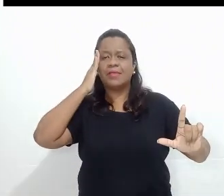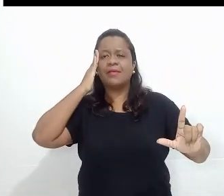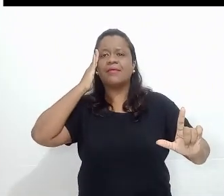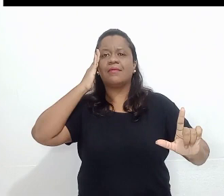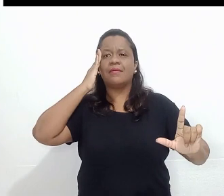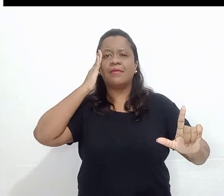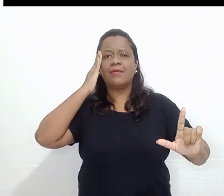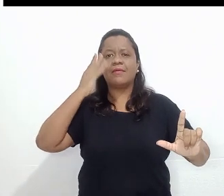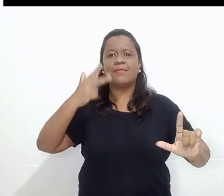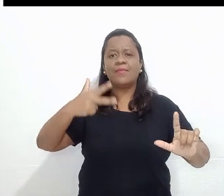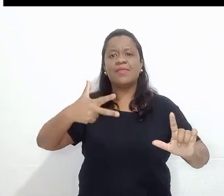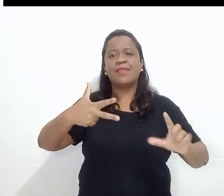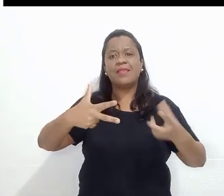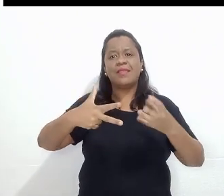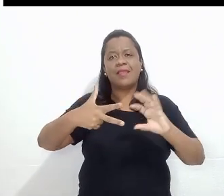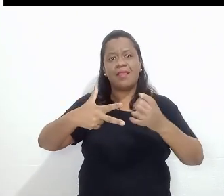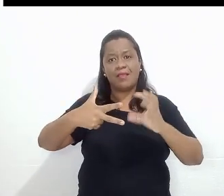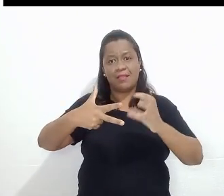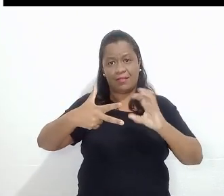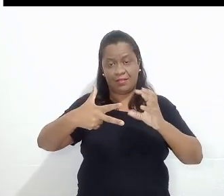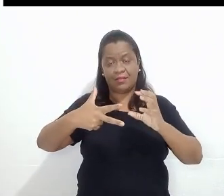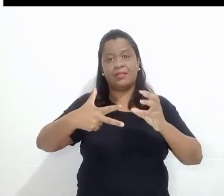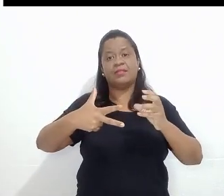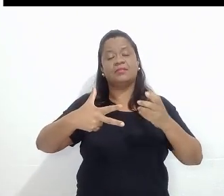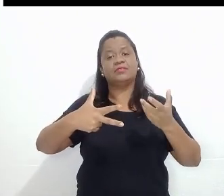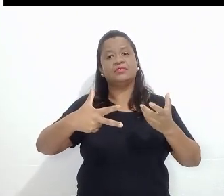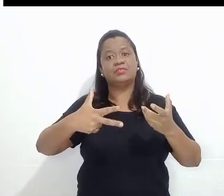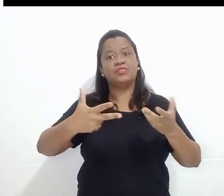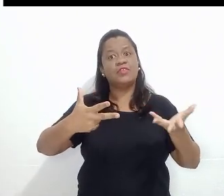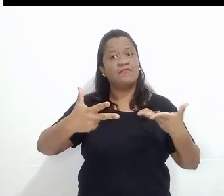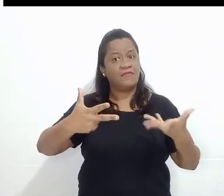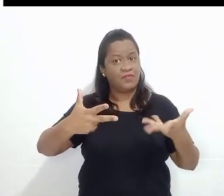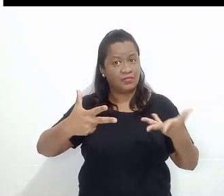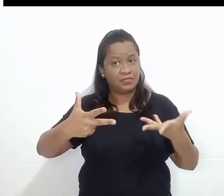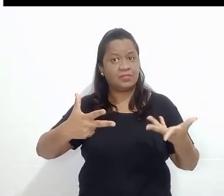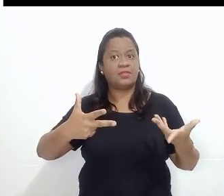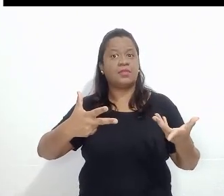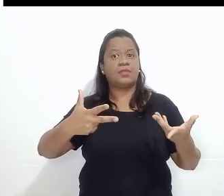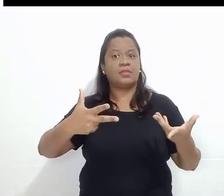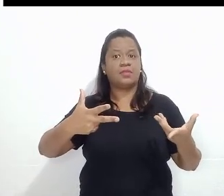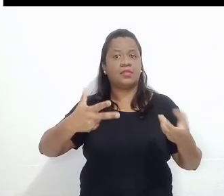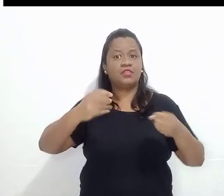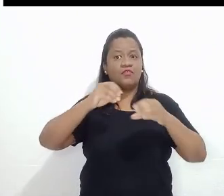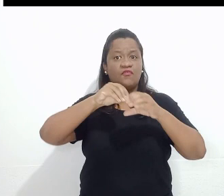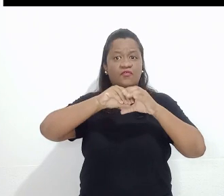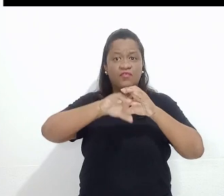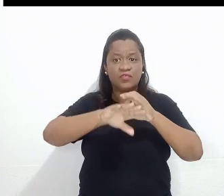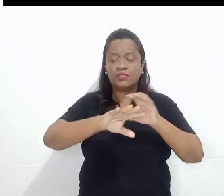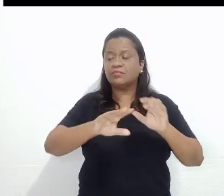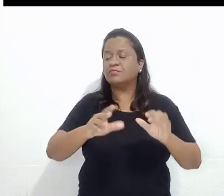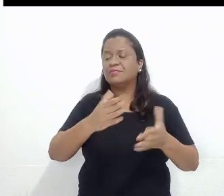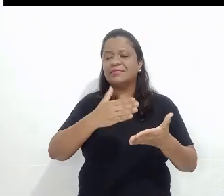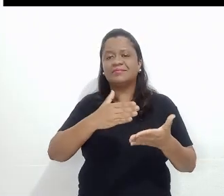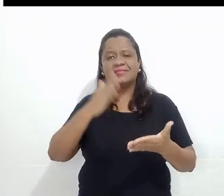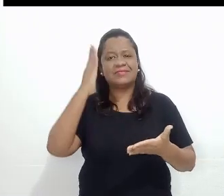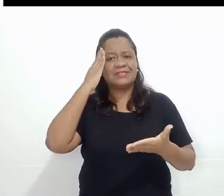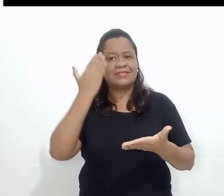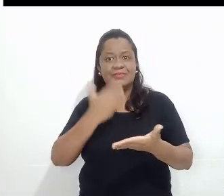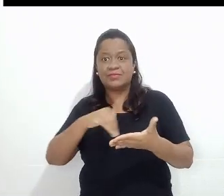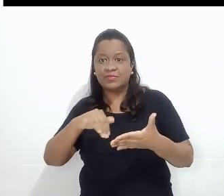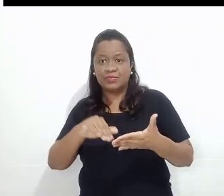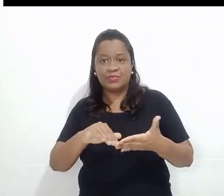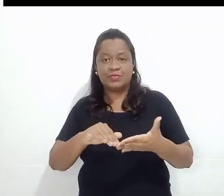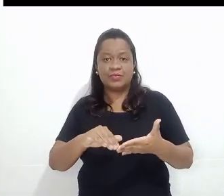lente que tem que ser usada, sabe a velocidade que vai se gravar, o filtro que vai estar, sabe tudo. Então ele vai passar isso tudo